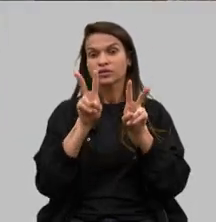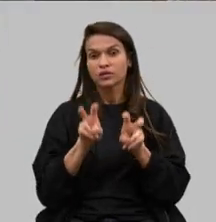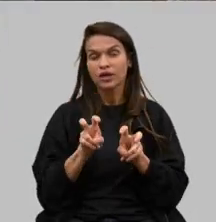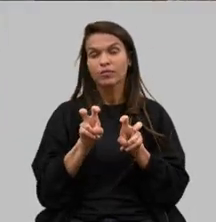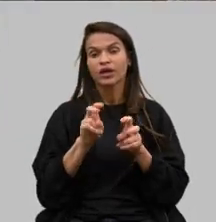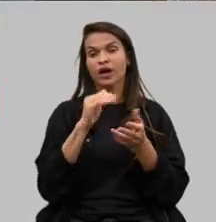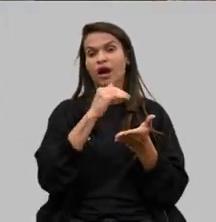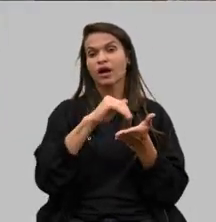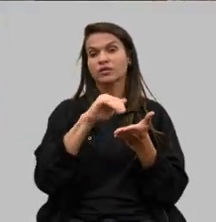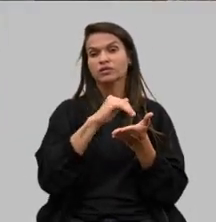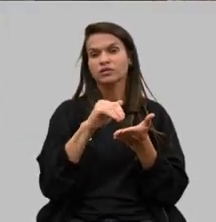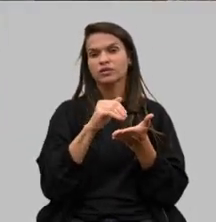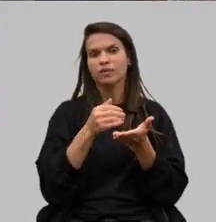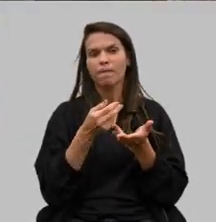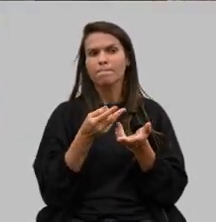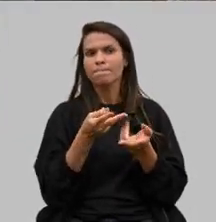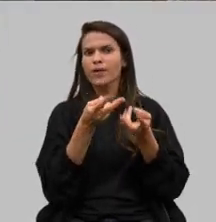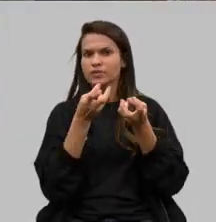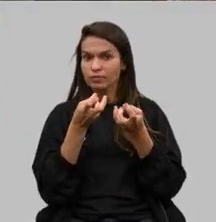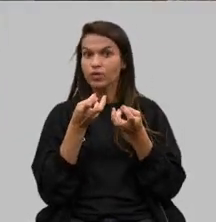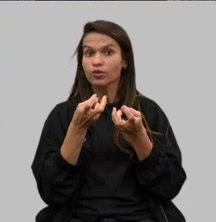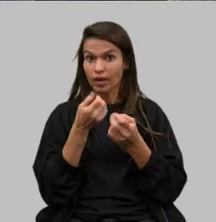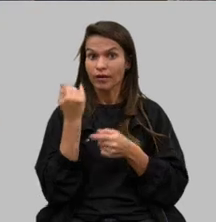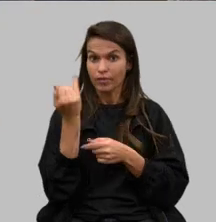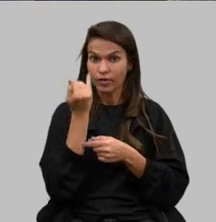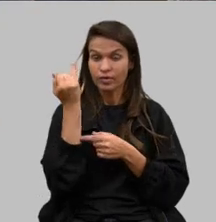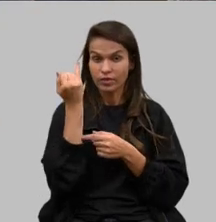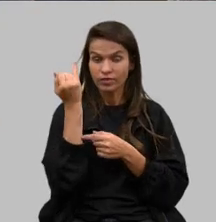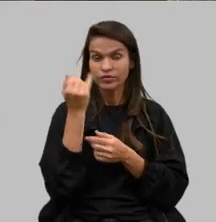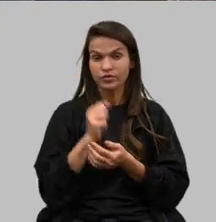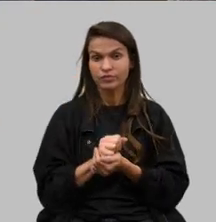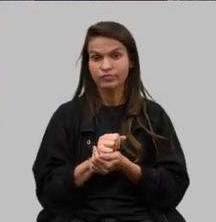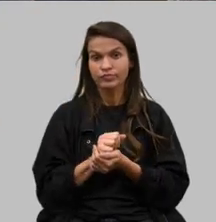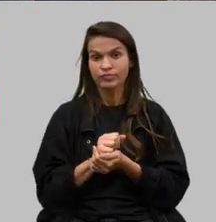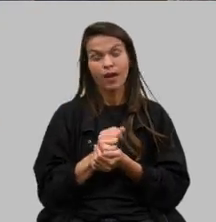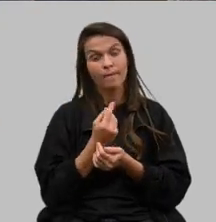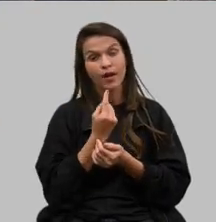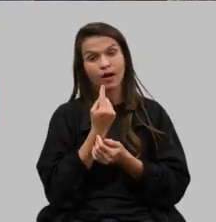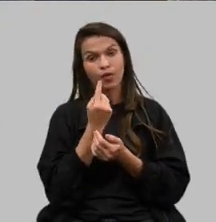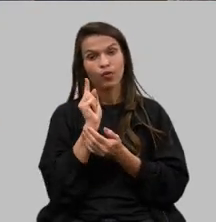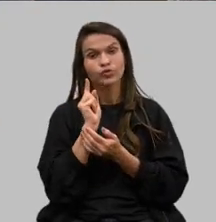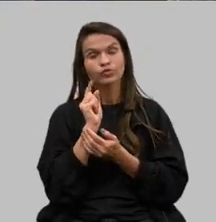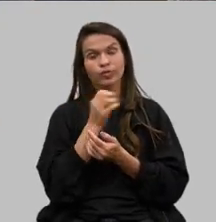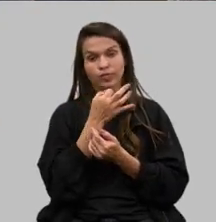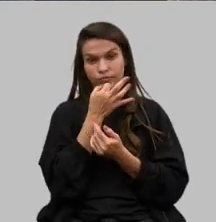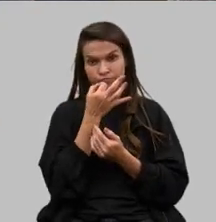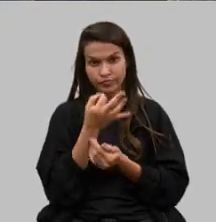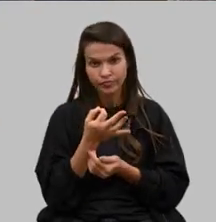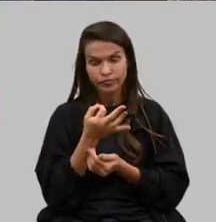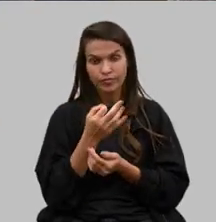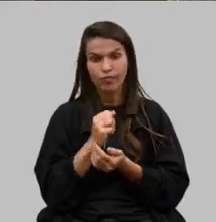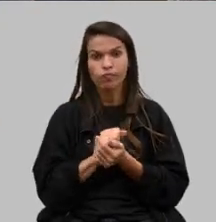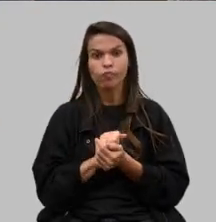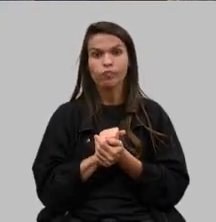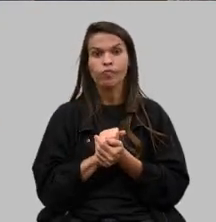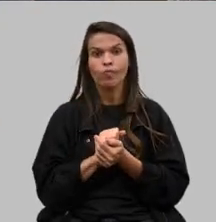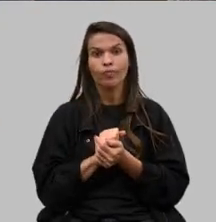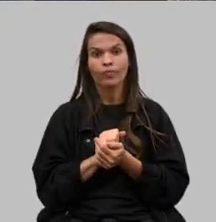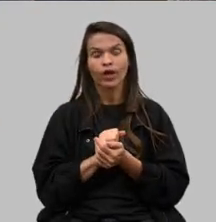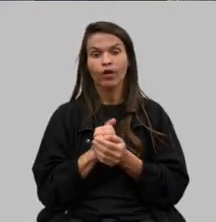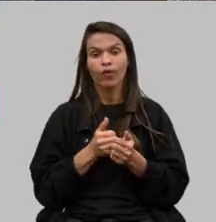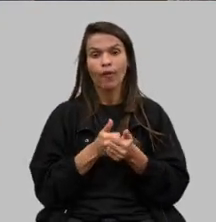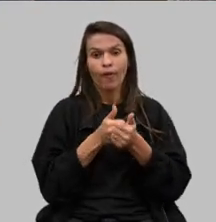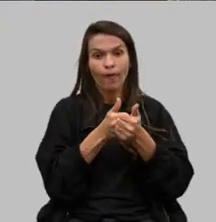secretaria viu como necessária né Eh e minha última observação Presidente eu vi acompanhei